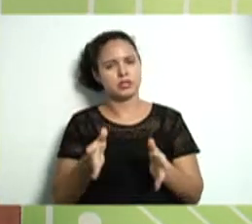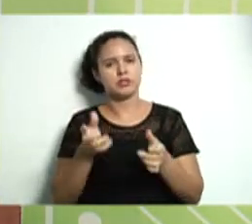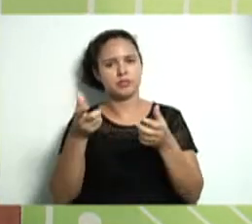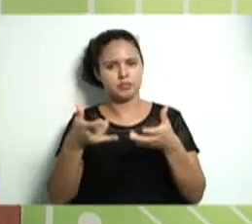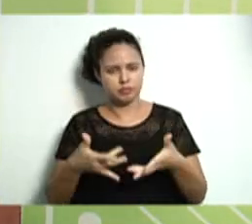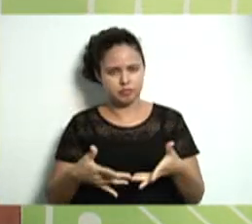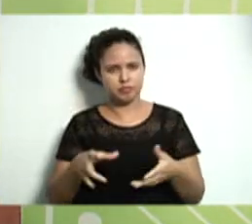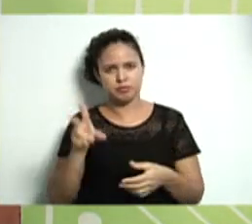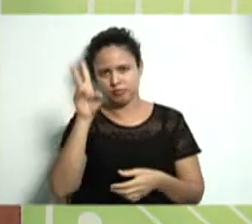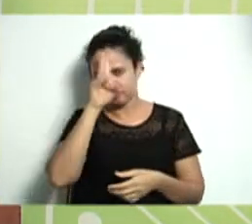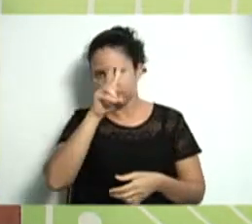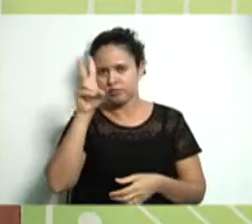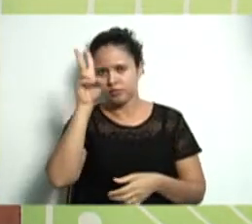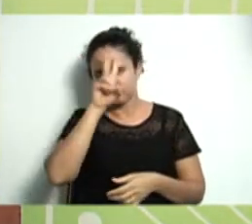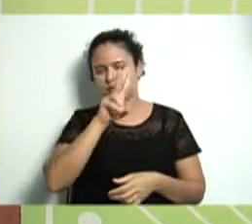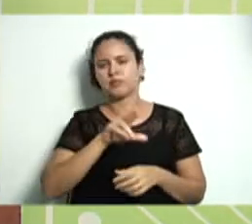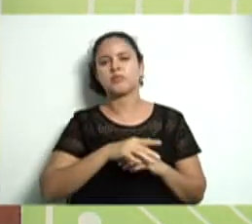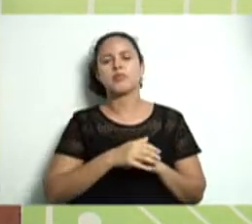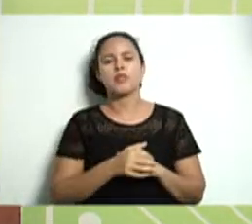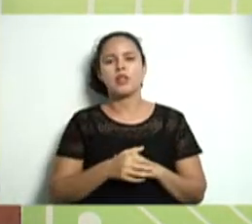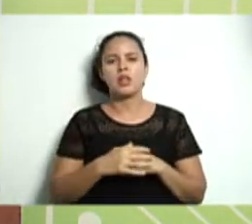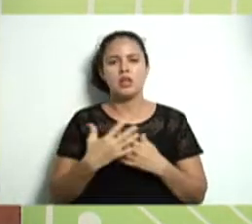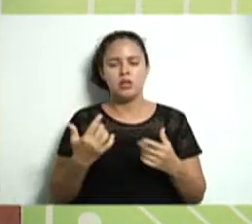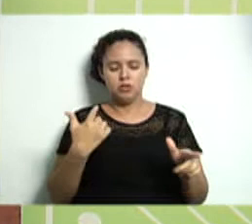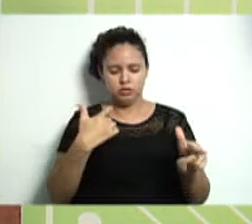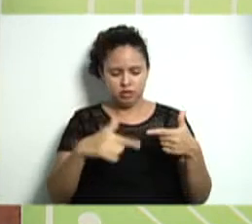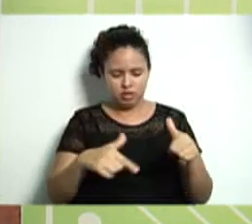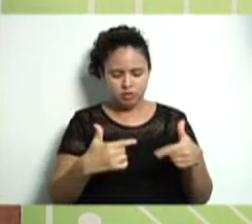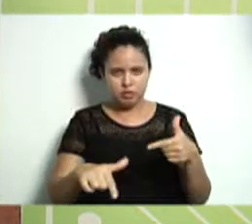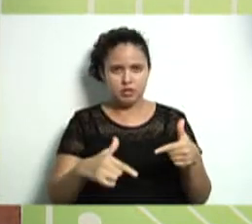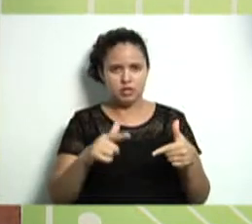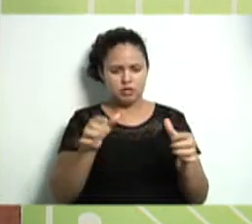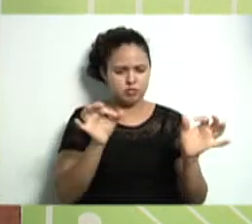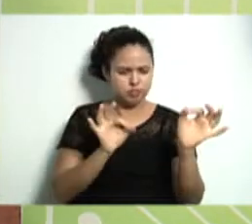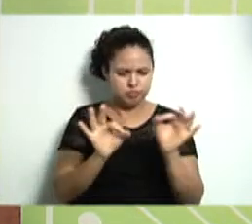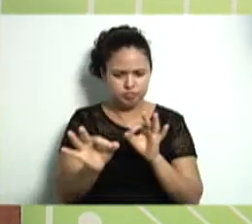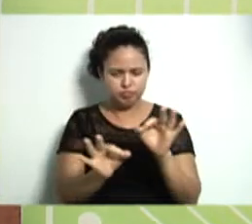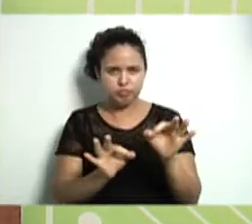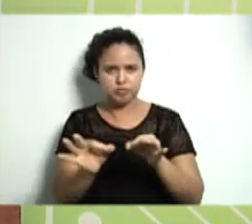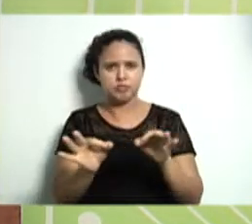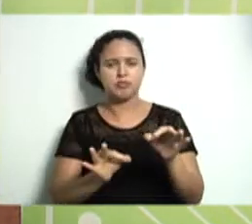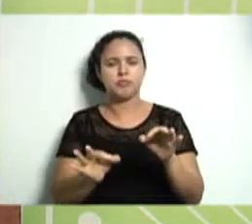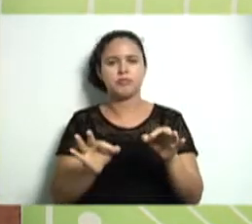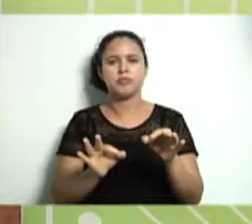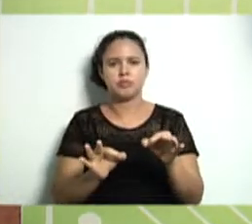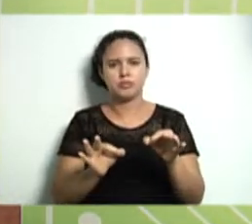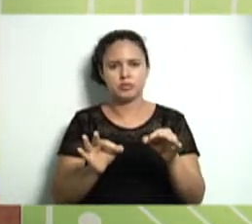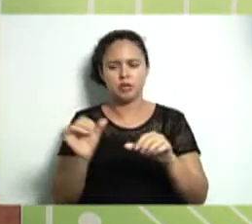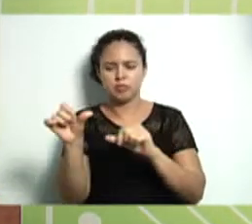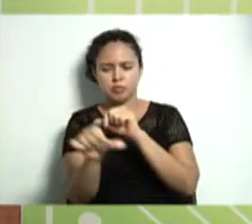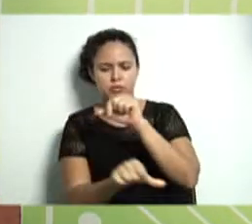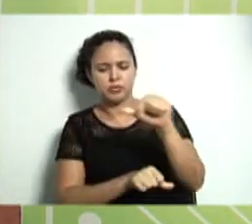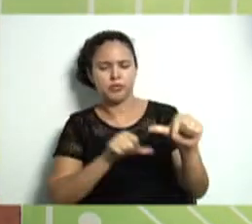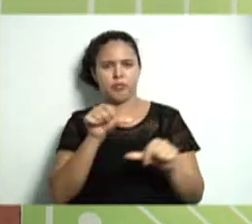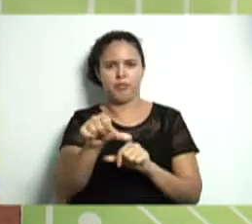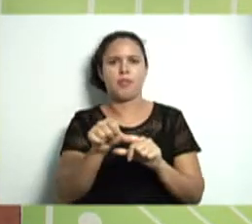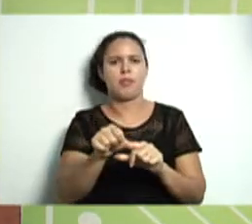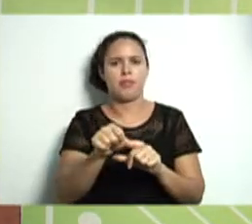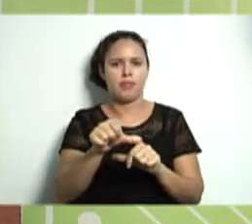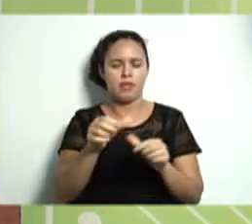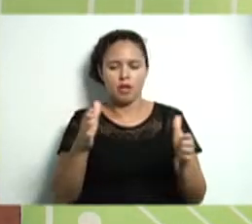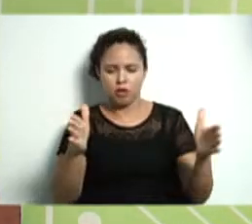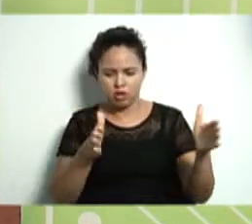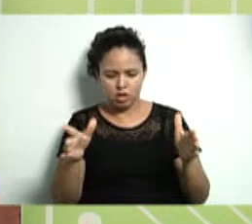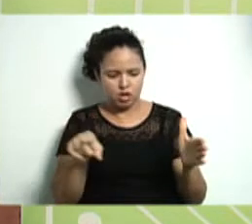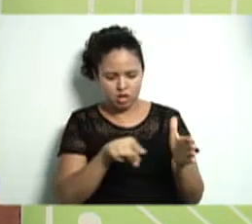está sempre revendo, é que o trabalho, a sua organização, ela se transforma no decorrer do tempo.